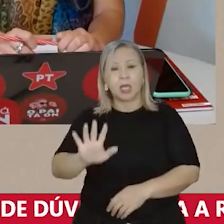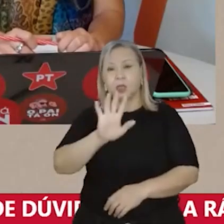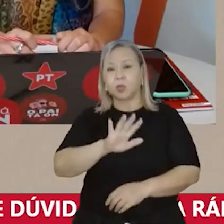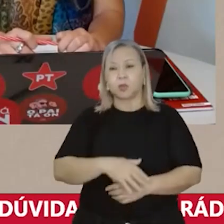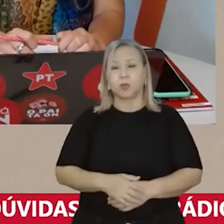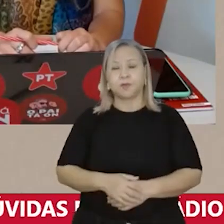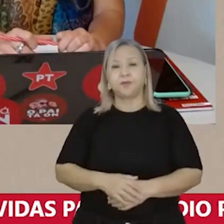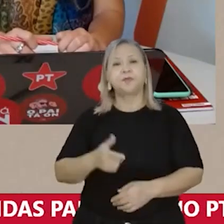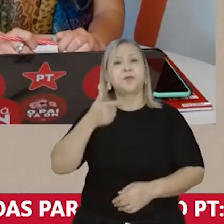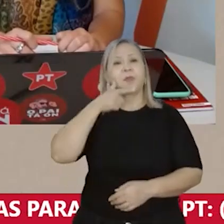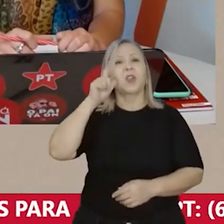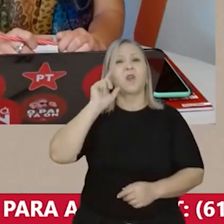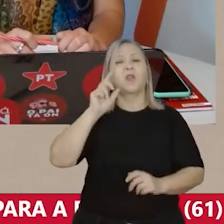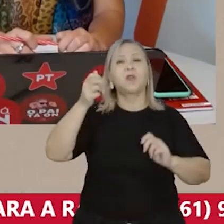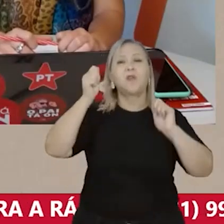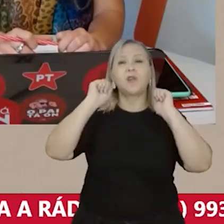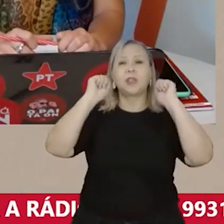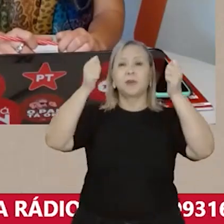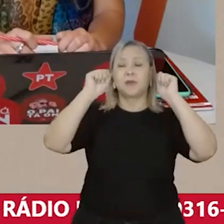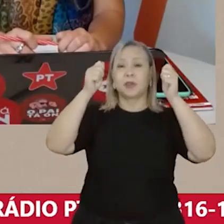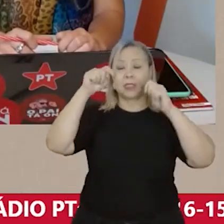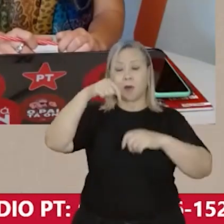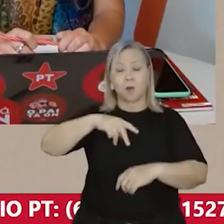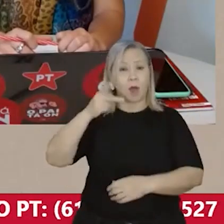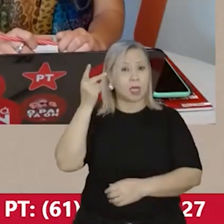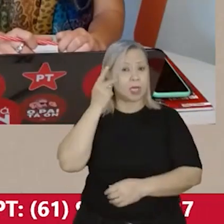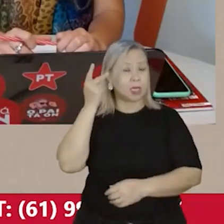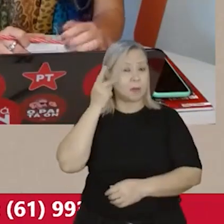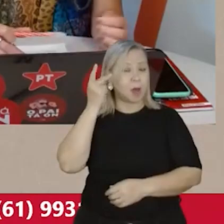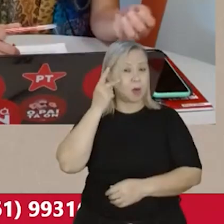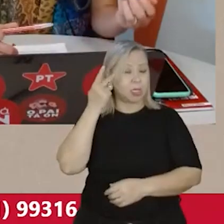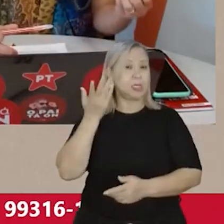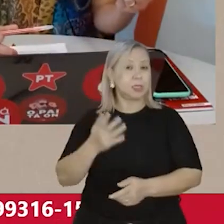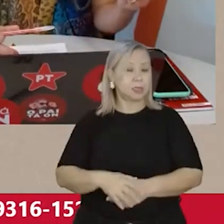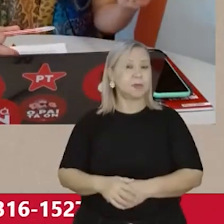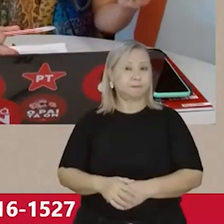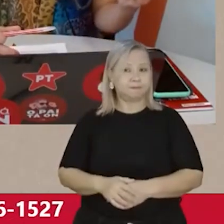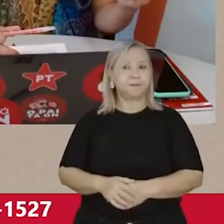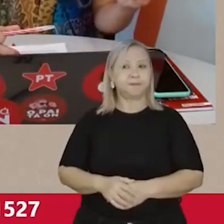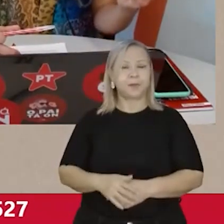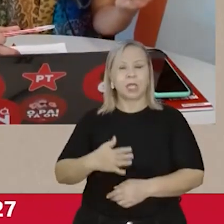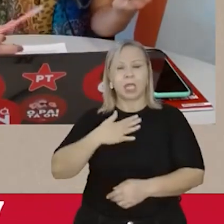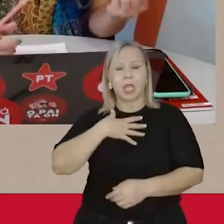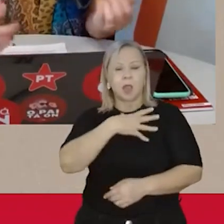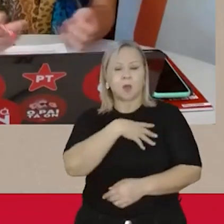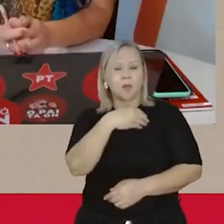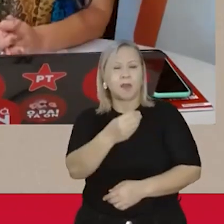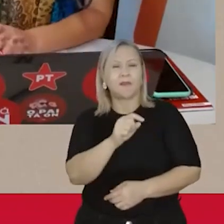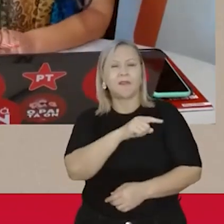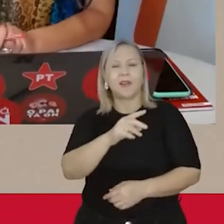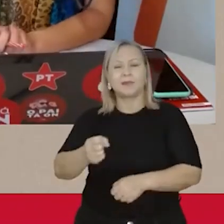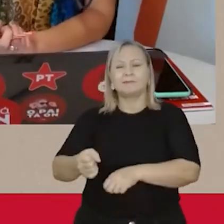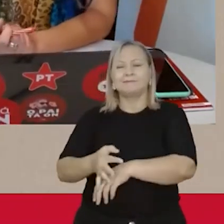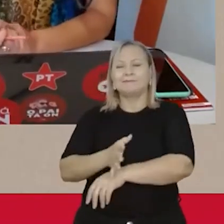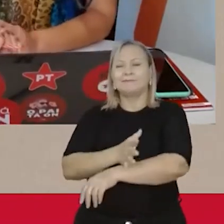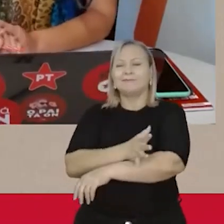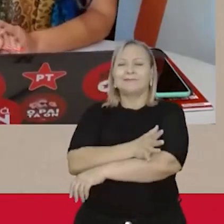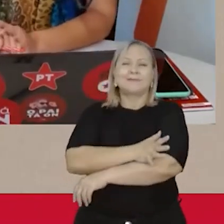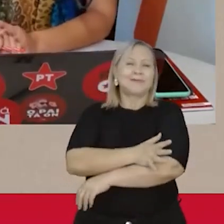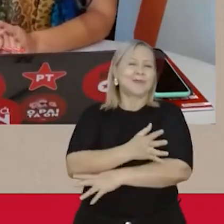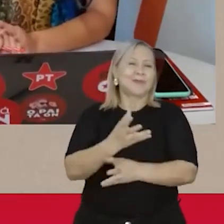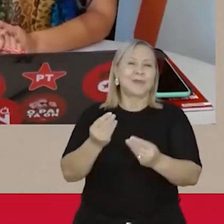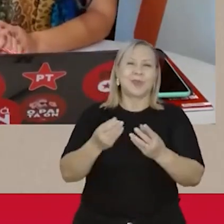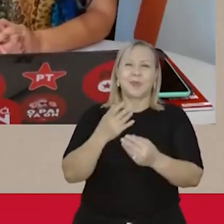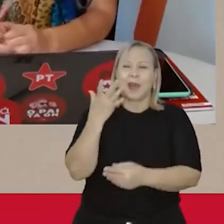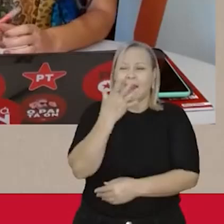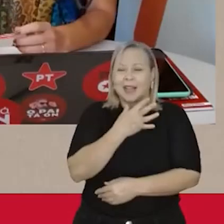na manifestação aqui na Paulista, que agora estou vivendo em São Paulo, com a minha filha. Ela se emocionou demais, precisa ver que